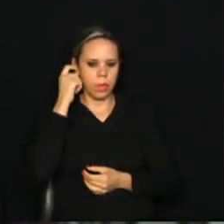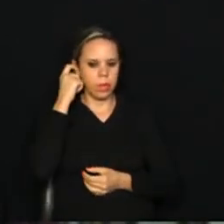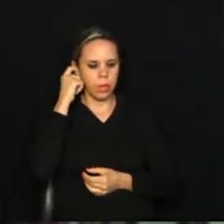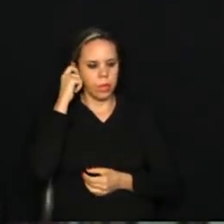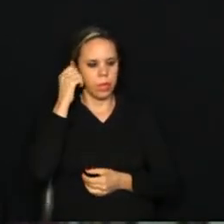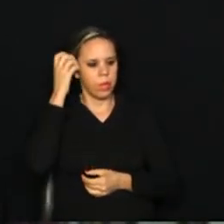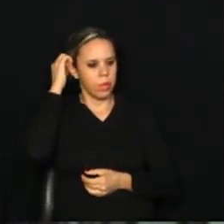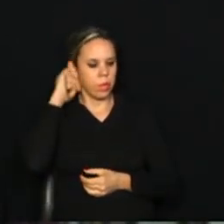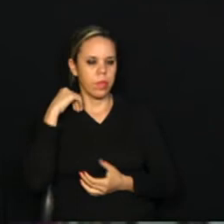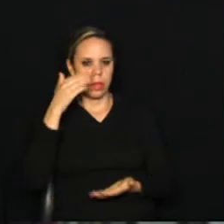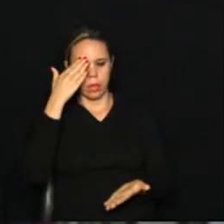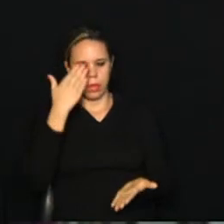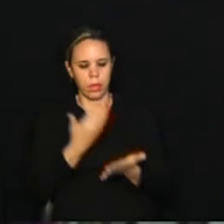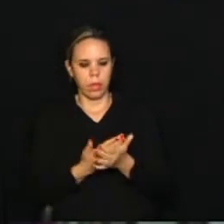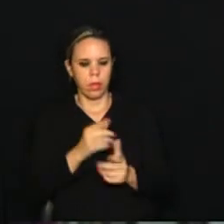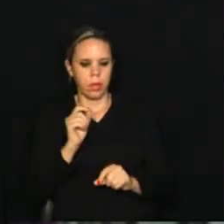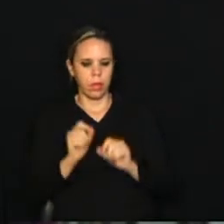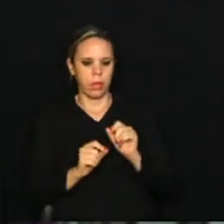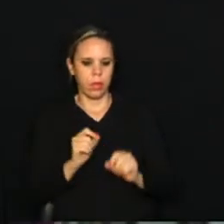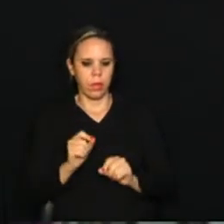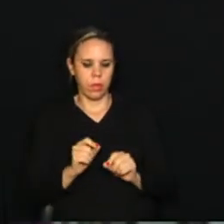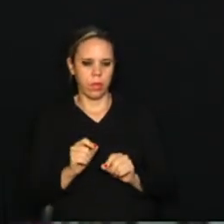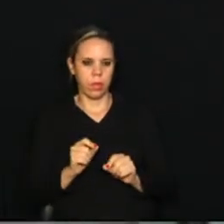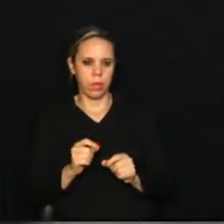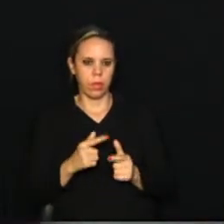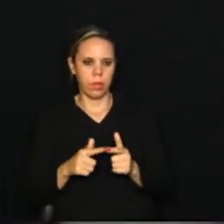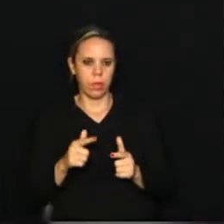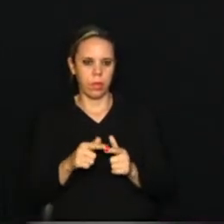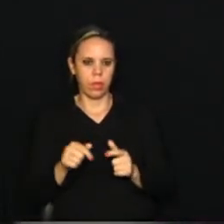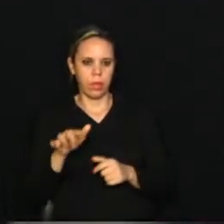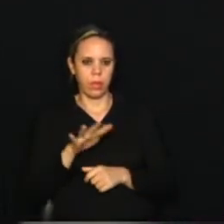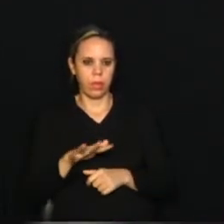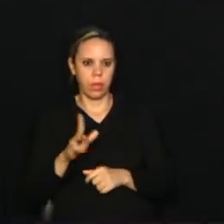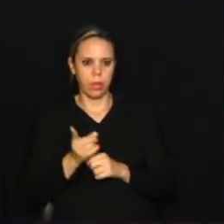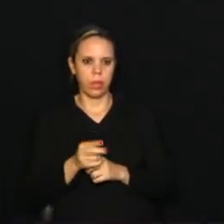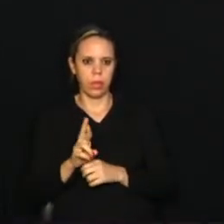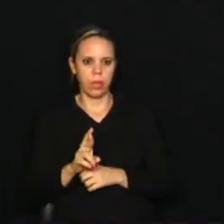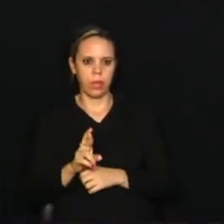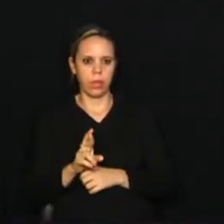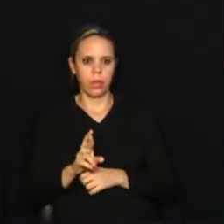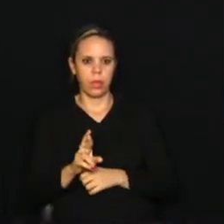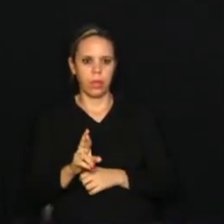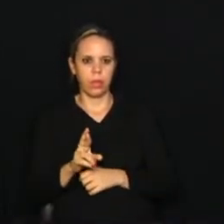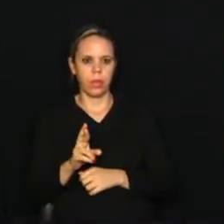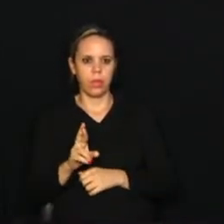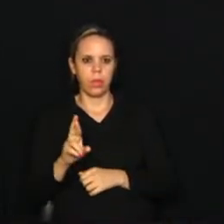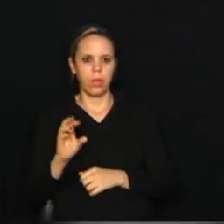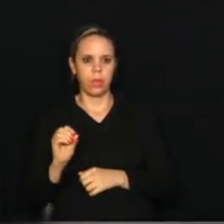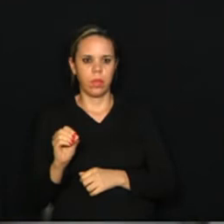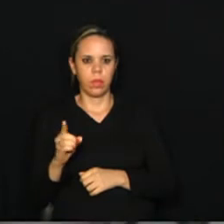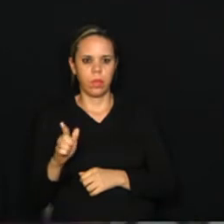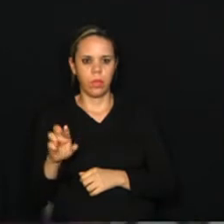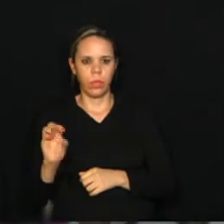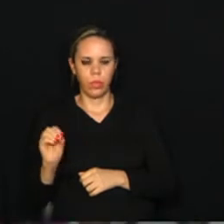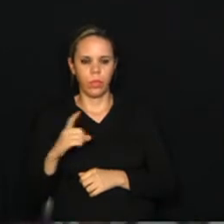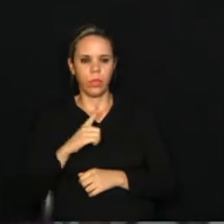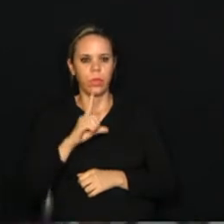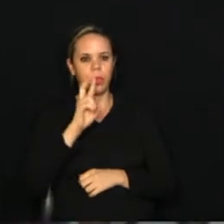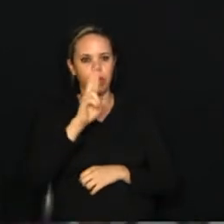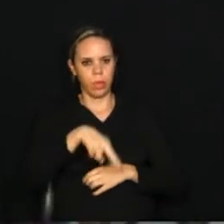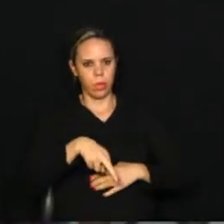Mas eu acredito que, na questão mais geral, o doutor Rodrigo tem razão. À medida que